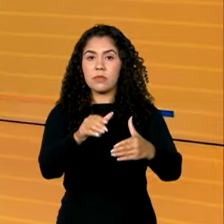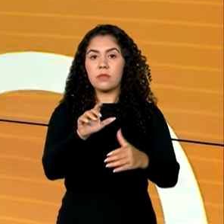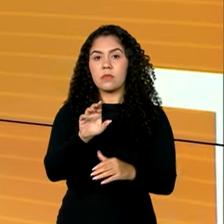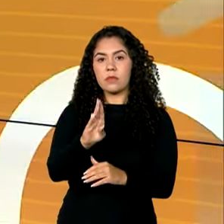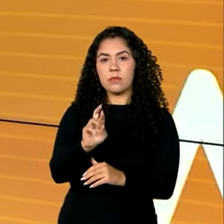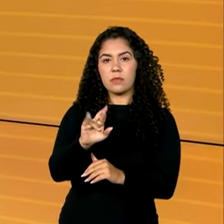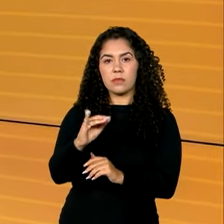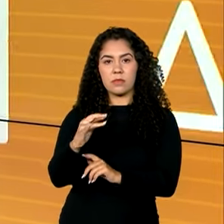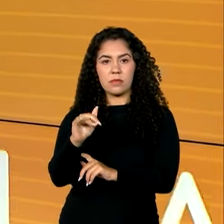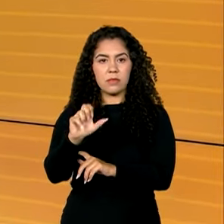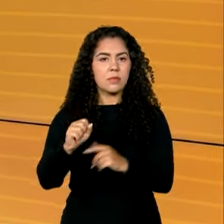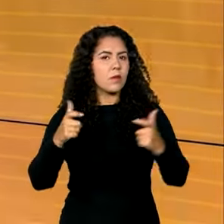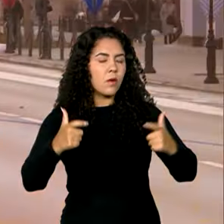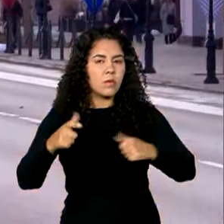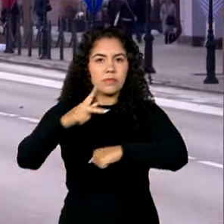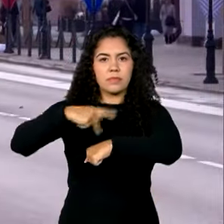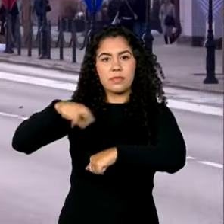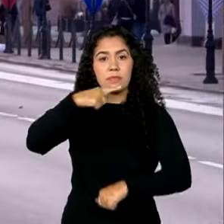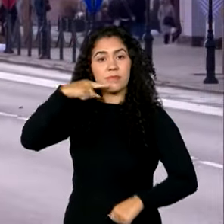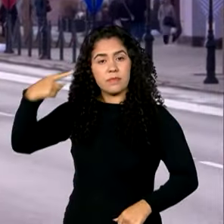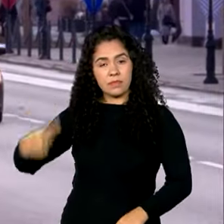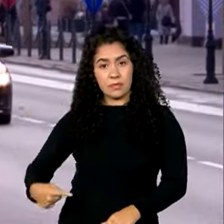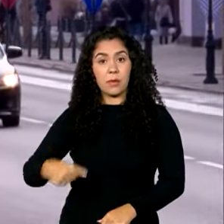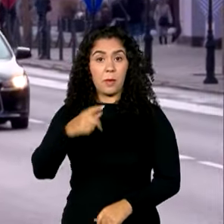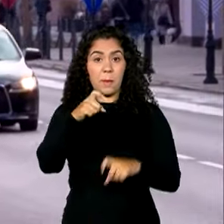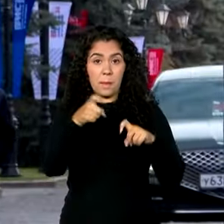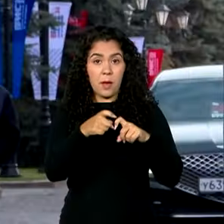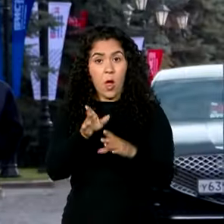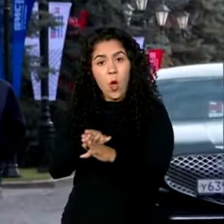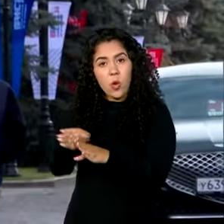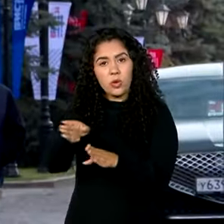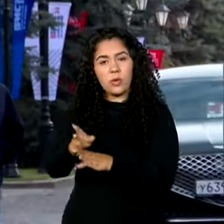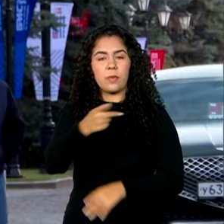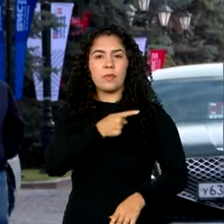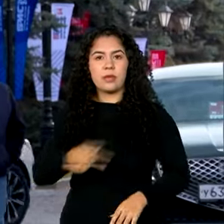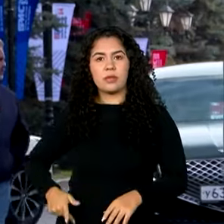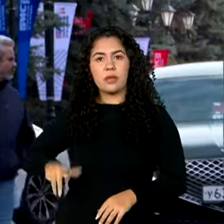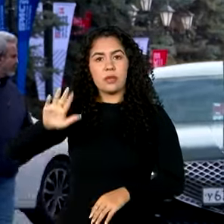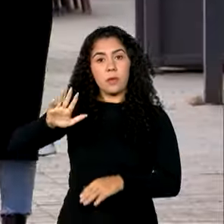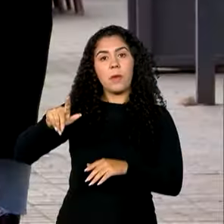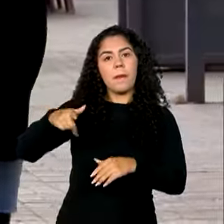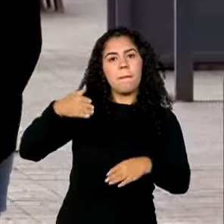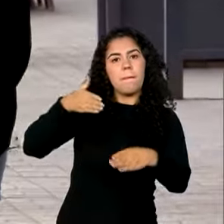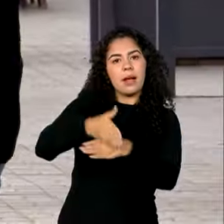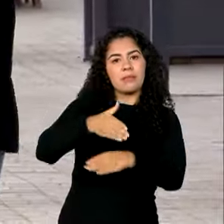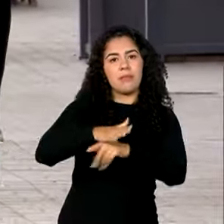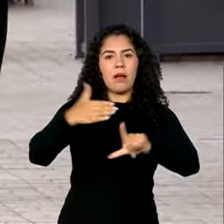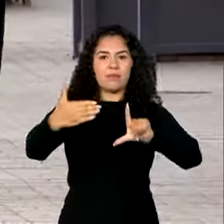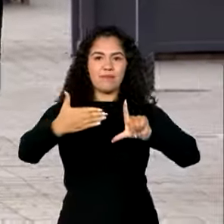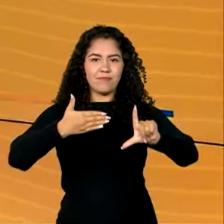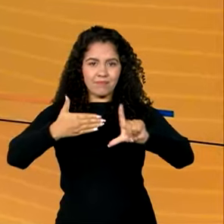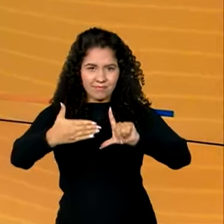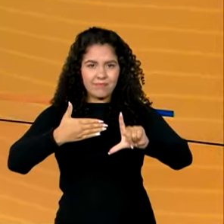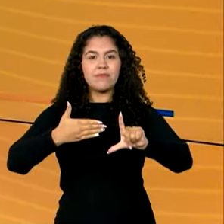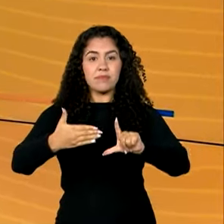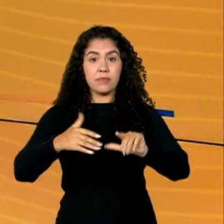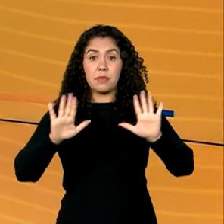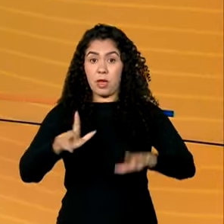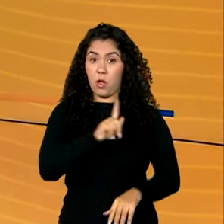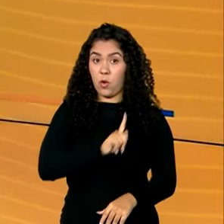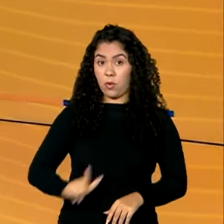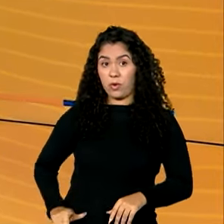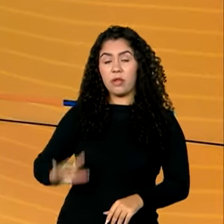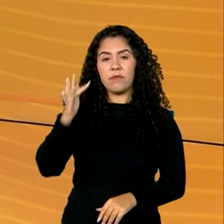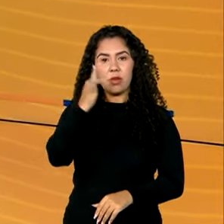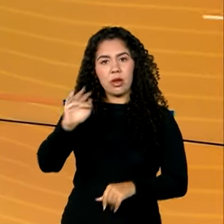dos BRICS na Rússia. Por orientação médica, o presidente Lula vai participar do encontro por videoconferência. Governo